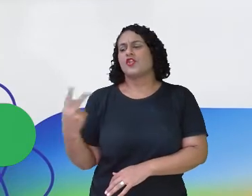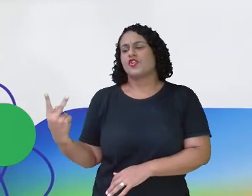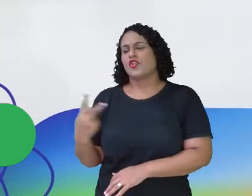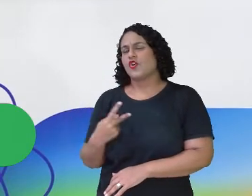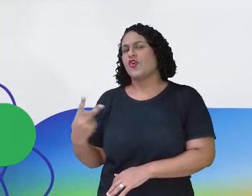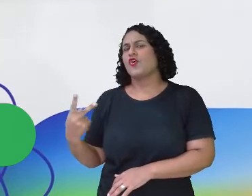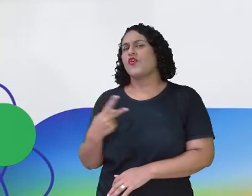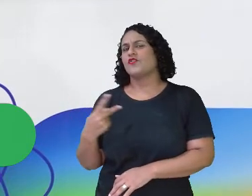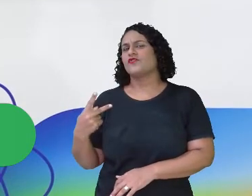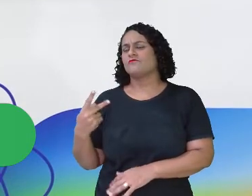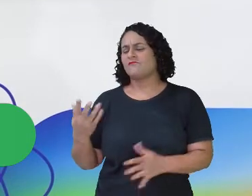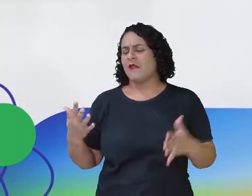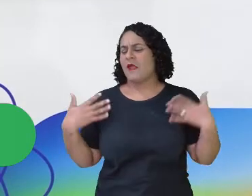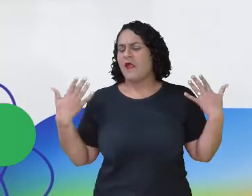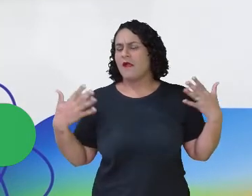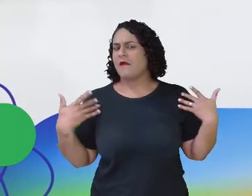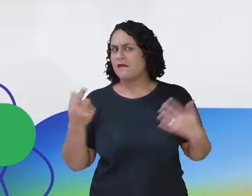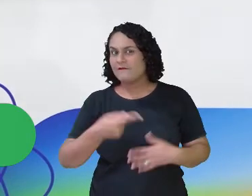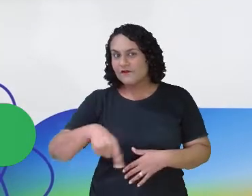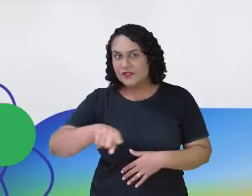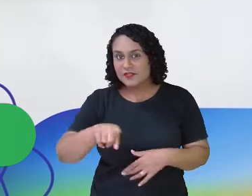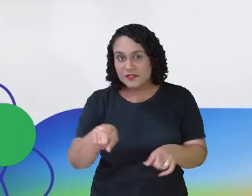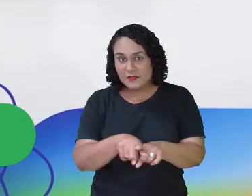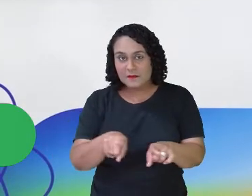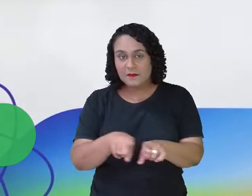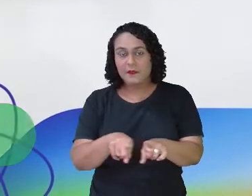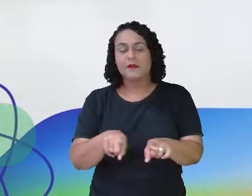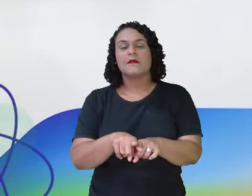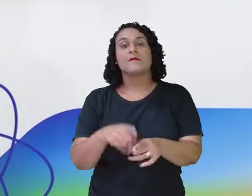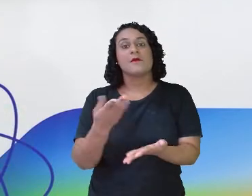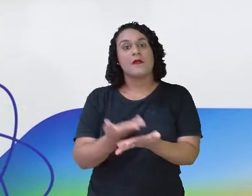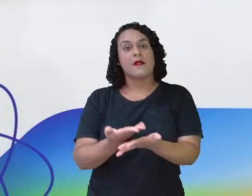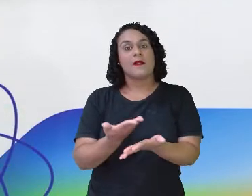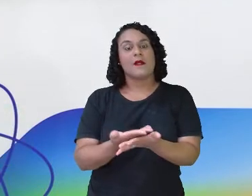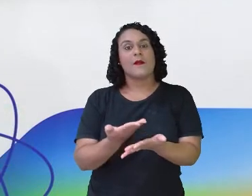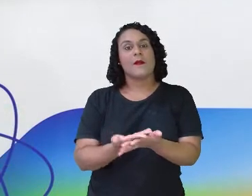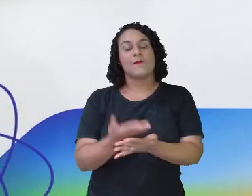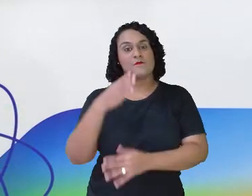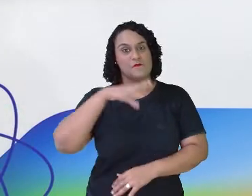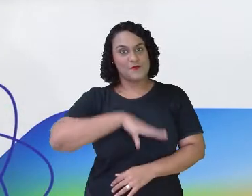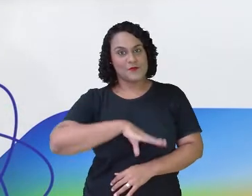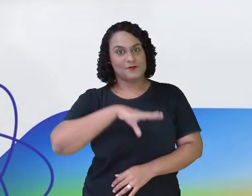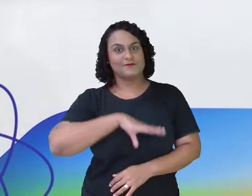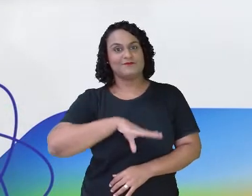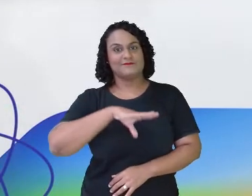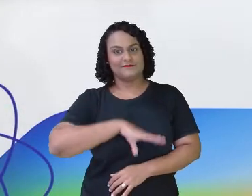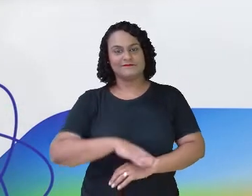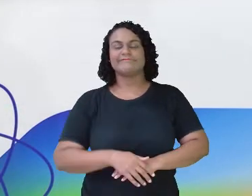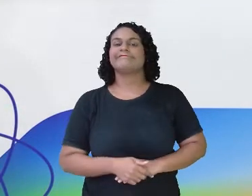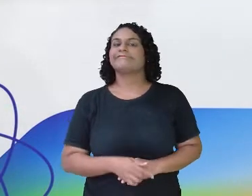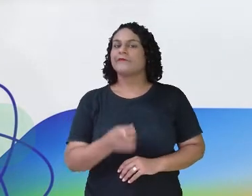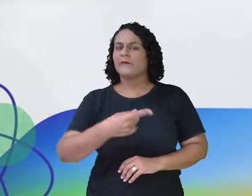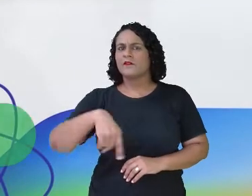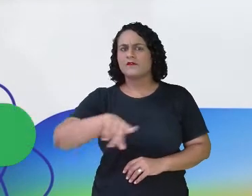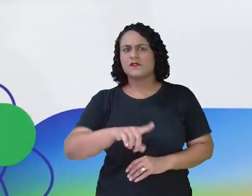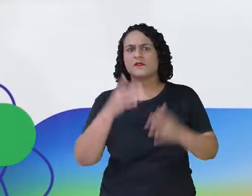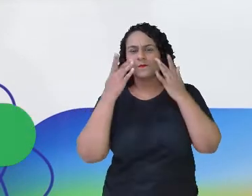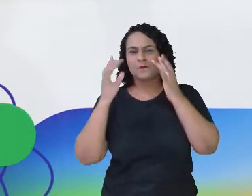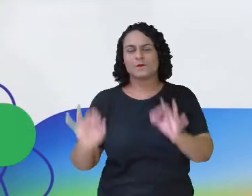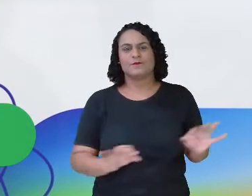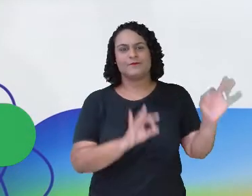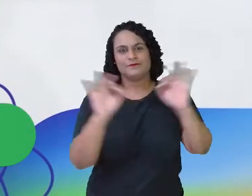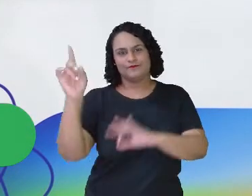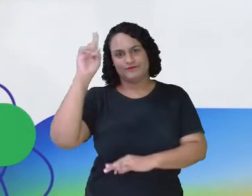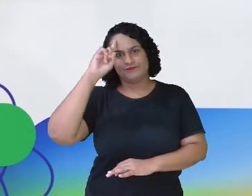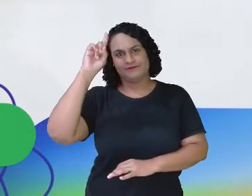está animado para mais uma aula de língua portuguesa. Isso mesmo, você que está aqui todos os dias conosco já